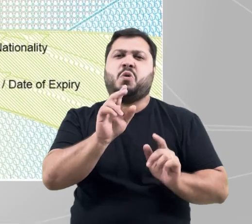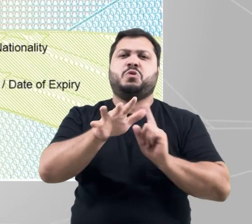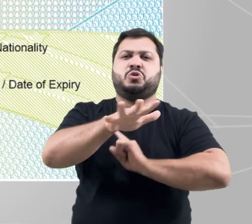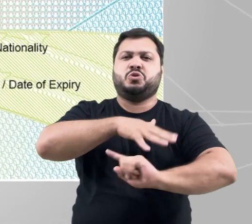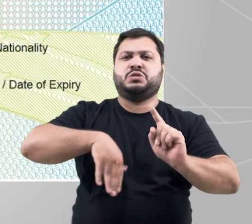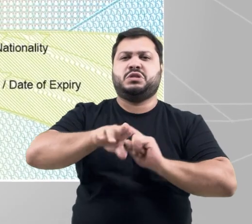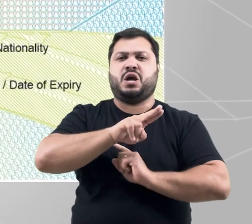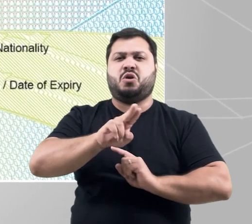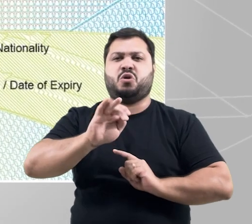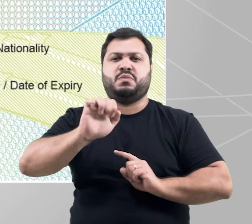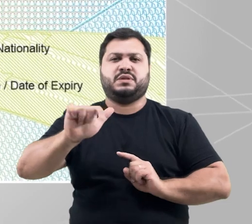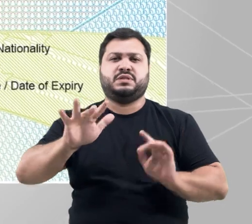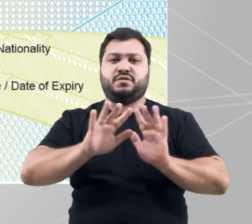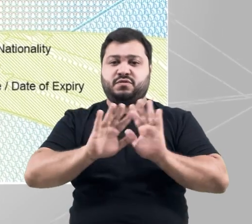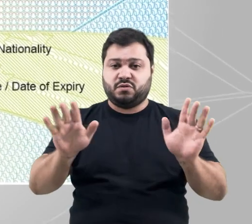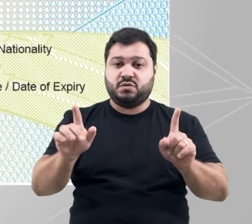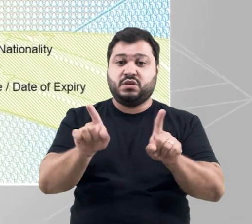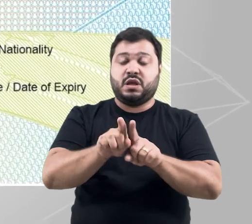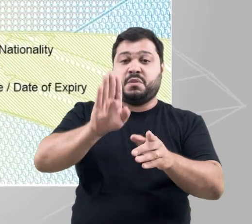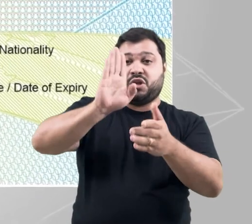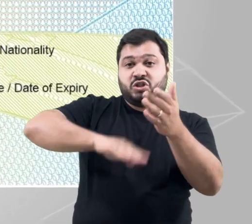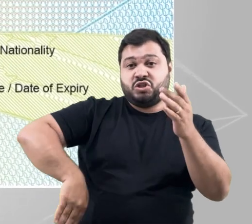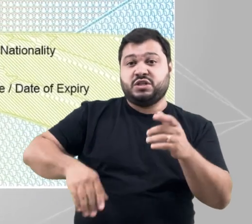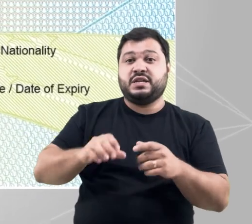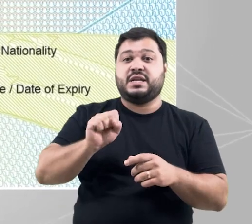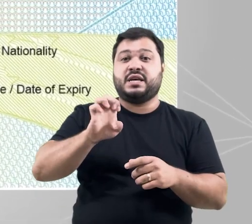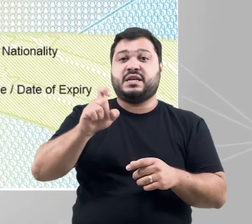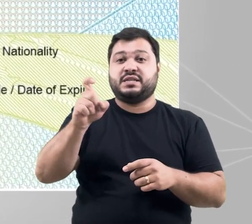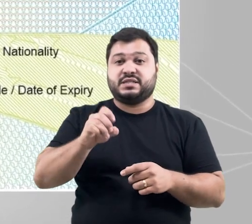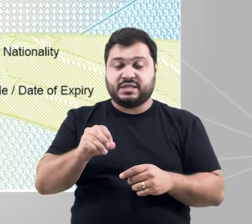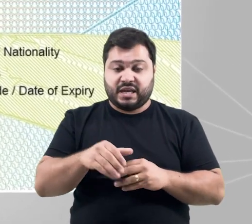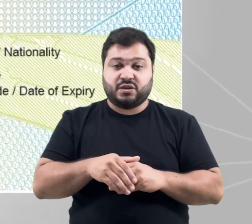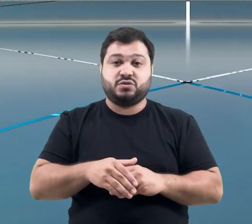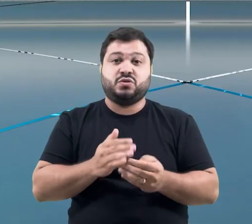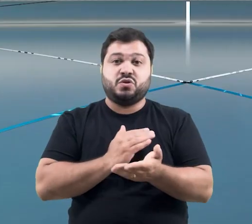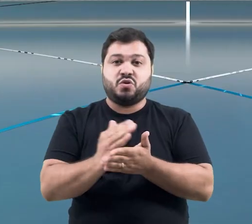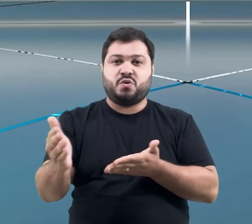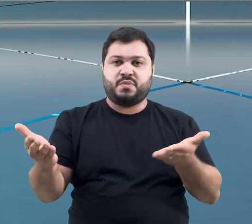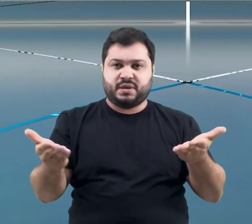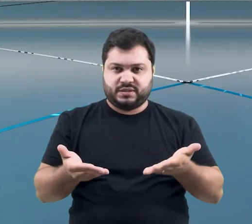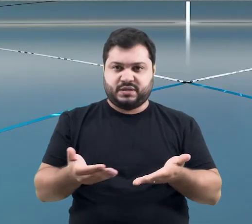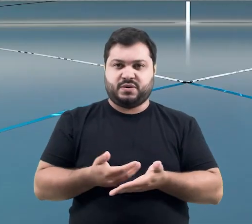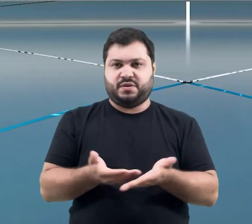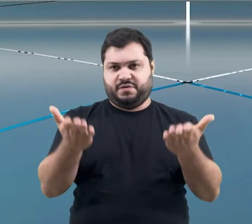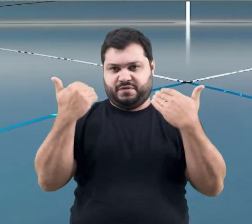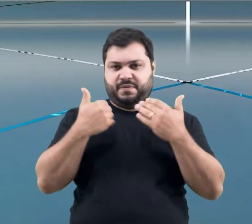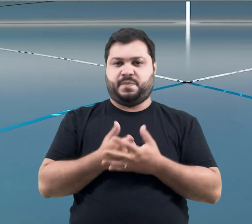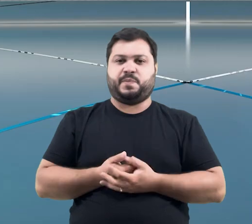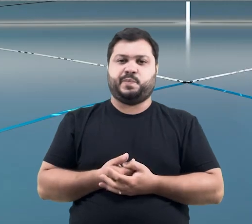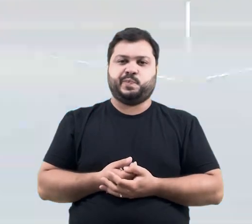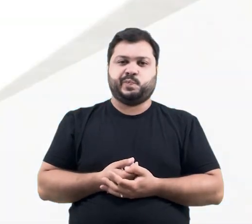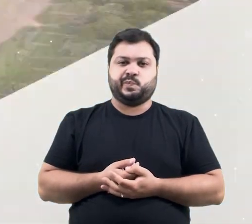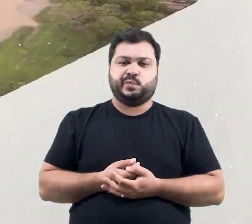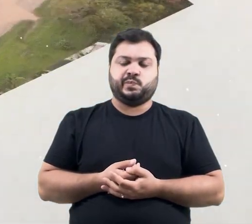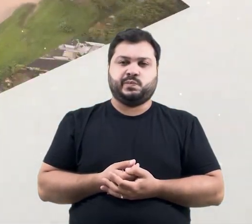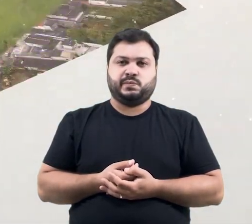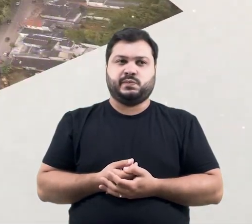entre nome social e civil, bem como exclua o campo sexo. Começa agora. Vem comigo!